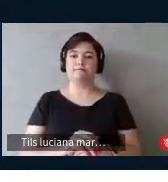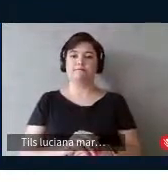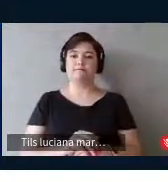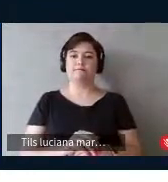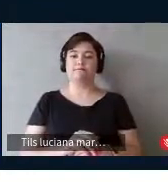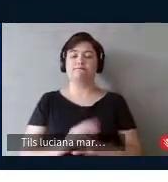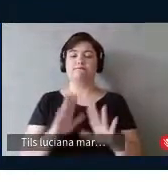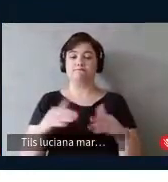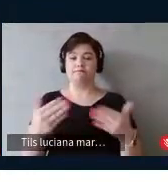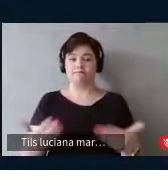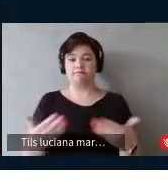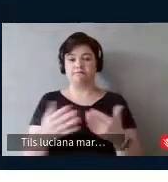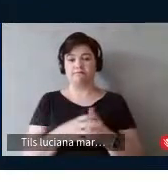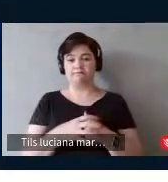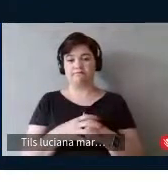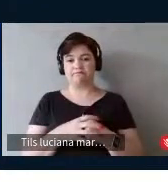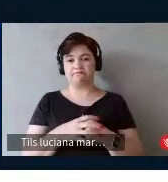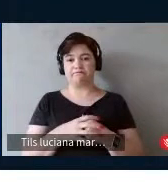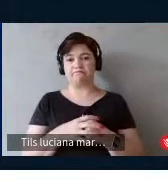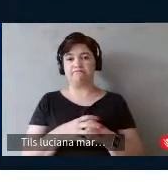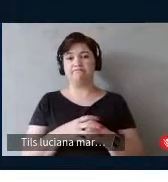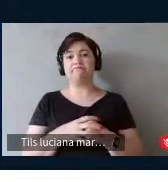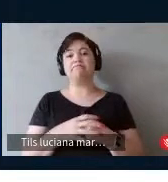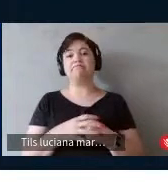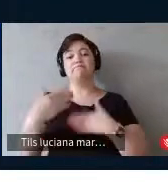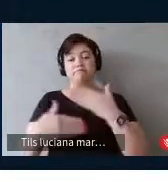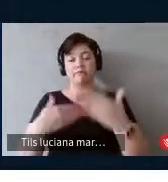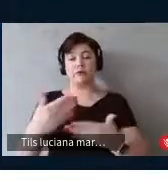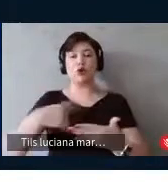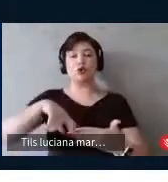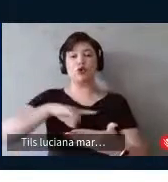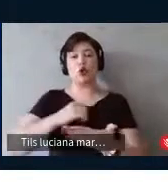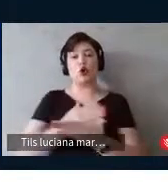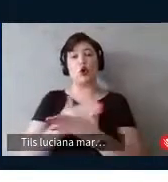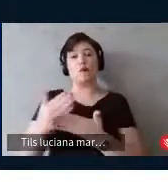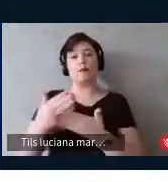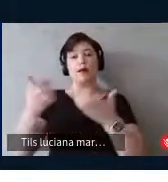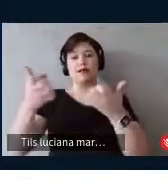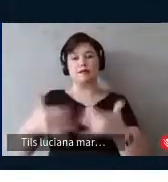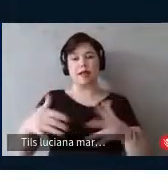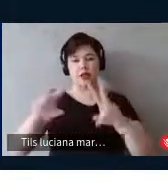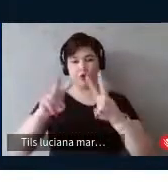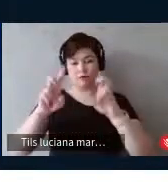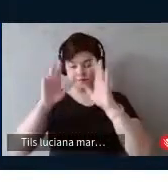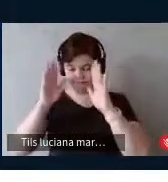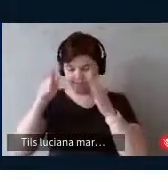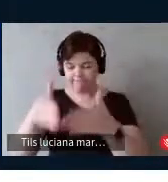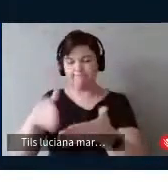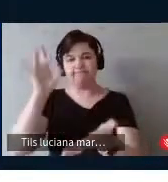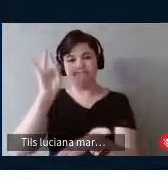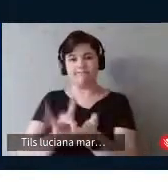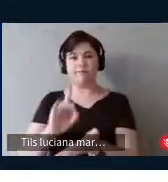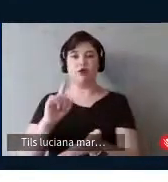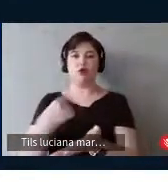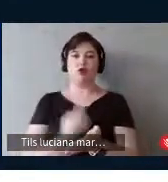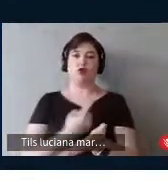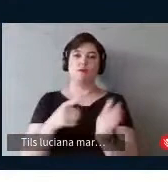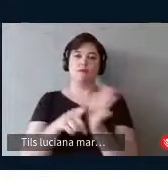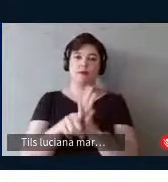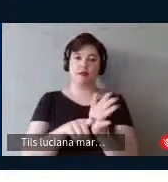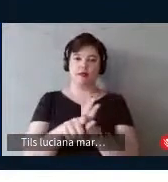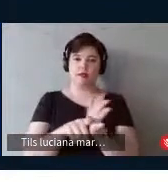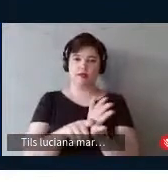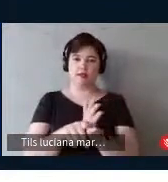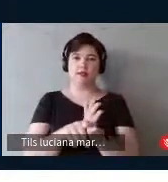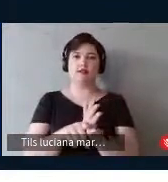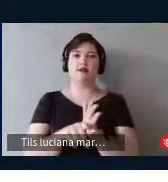Então, a partir daí, a gente trabalha com o escopo, de fato, da nossa pesquisa,